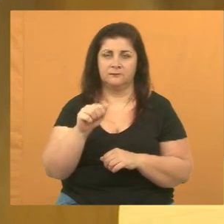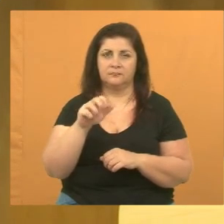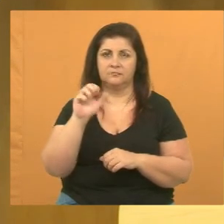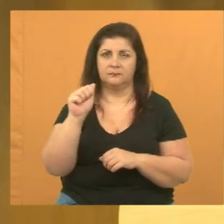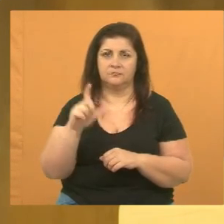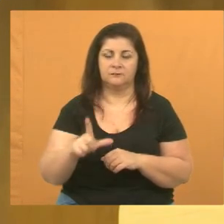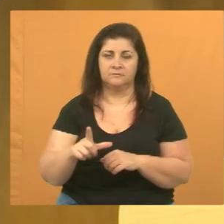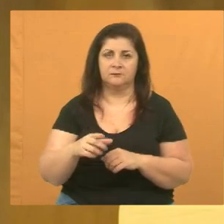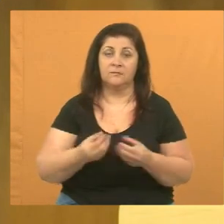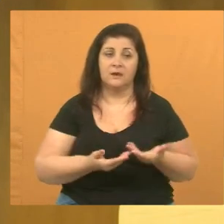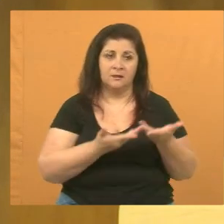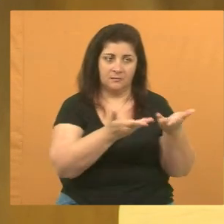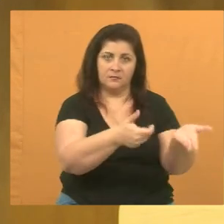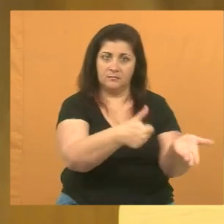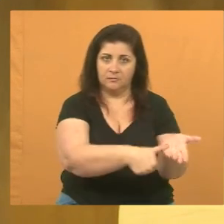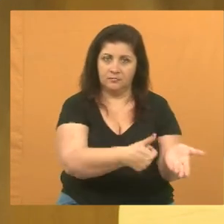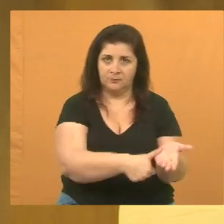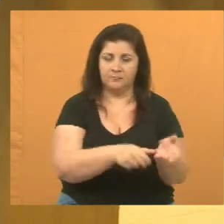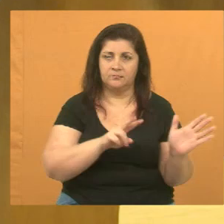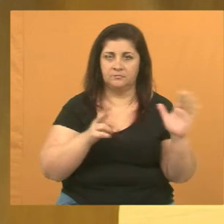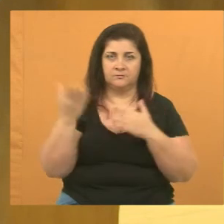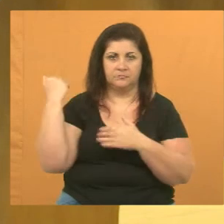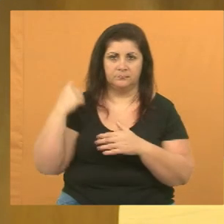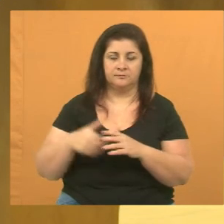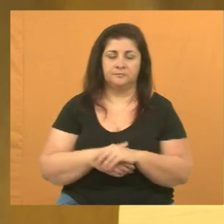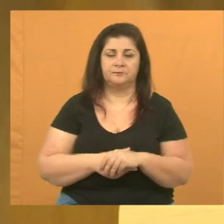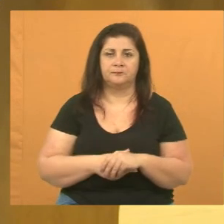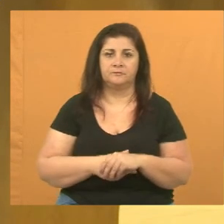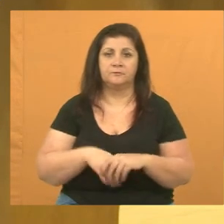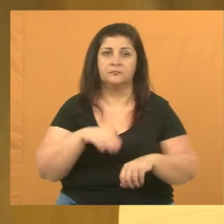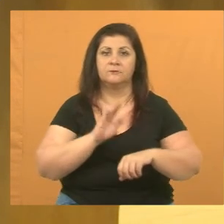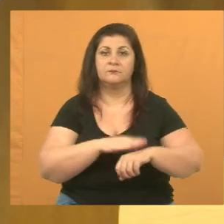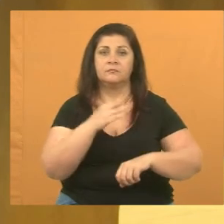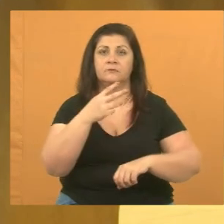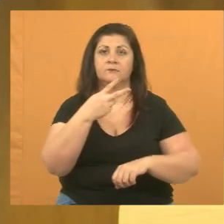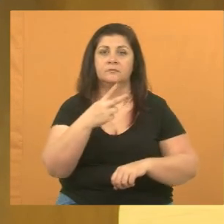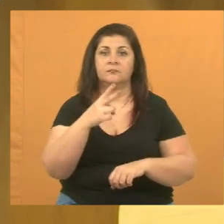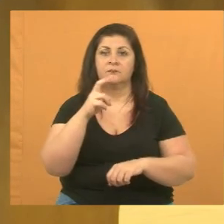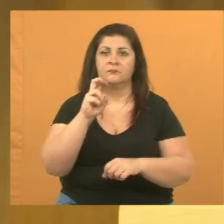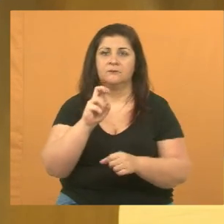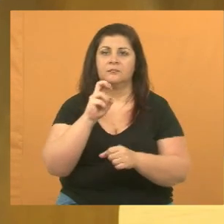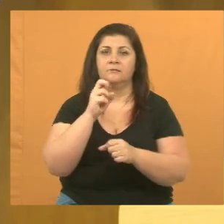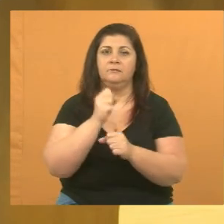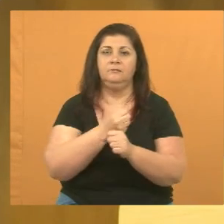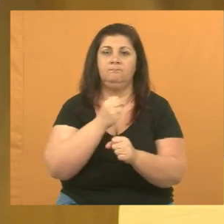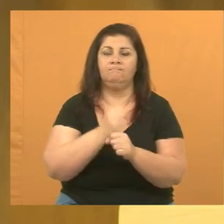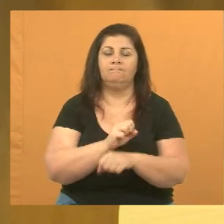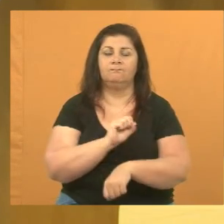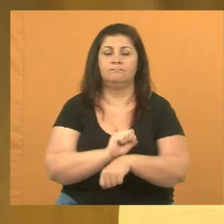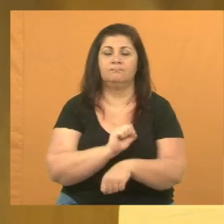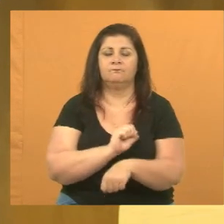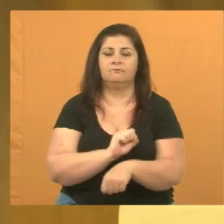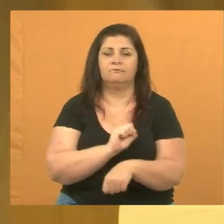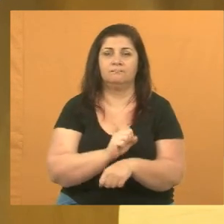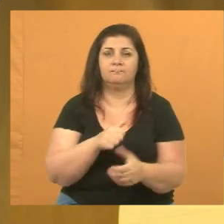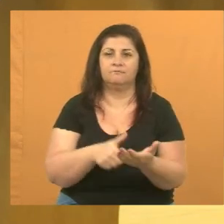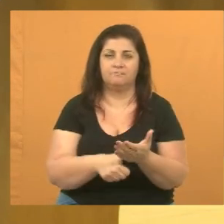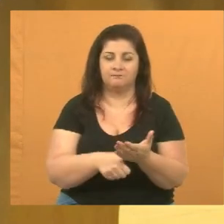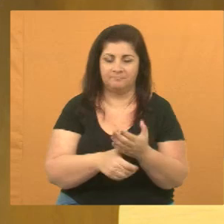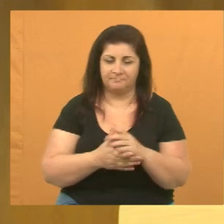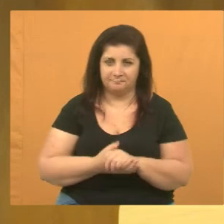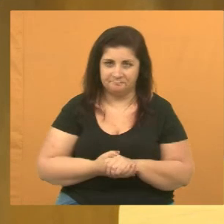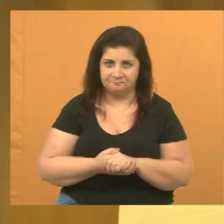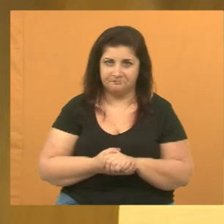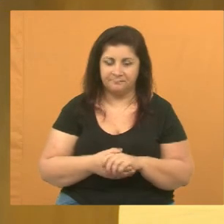foi entregado um documento semana passada, mais de 25 anos que eu esperava pelo documento. E